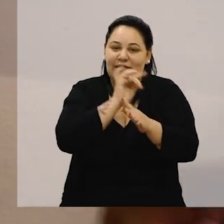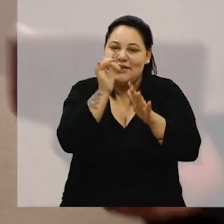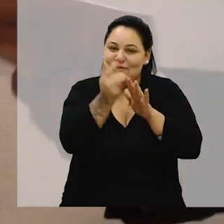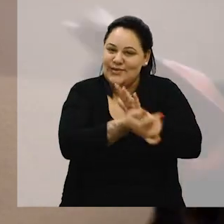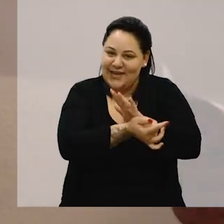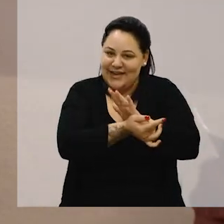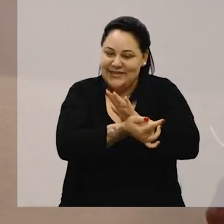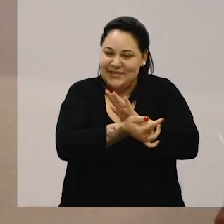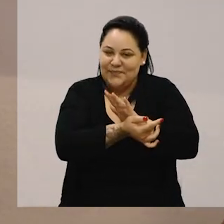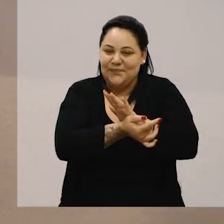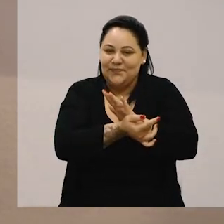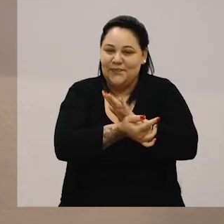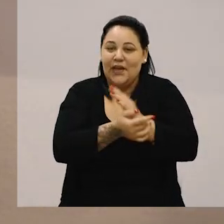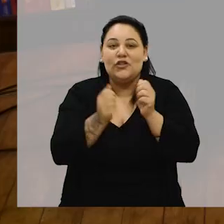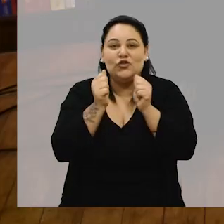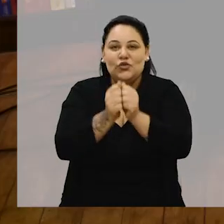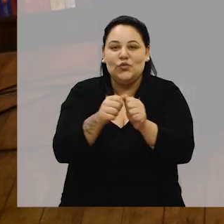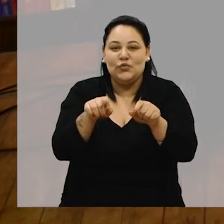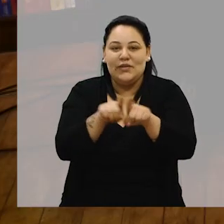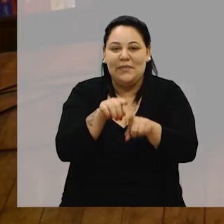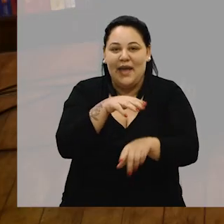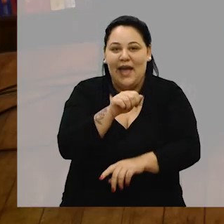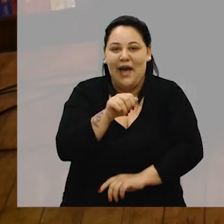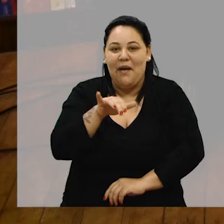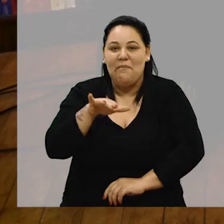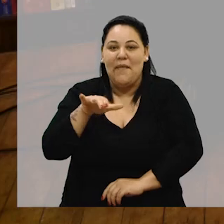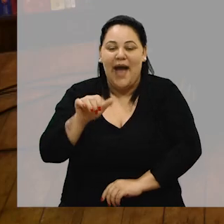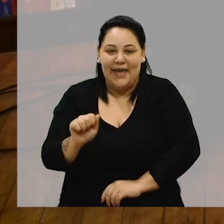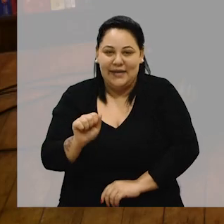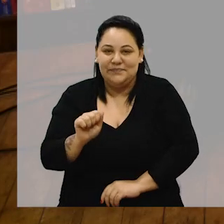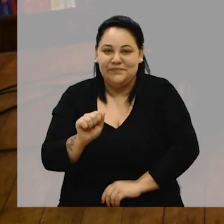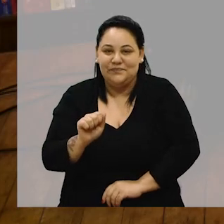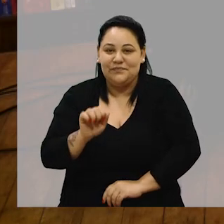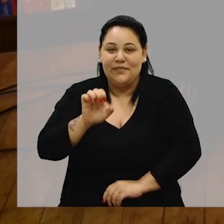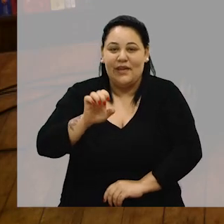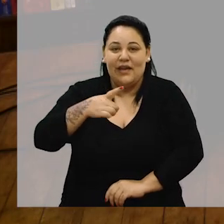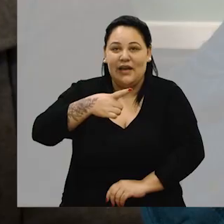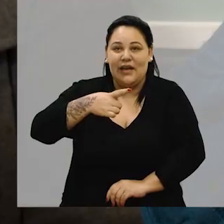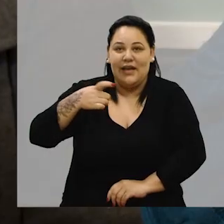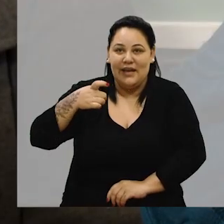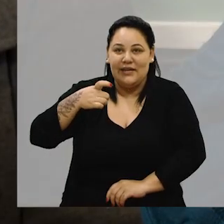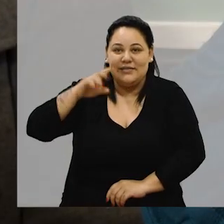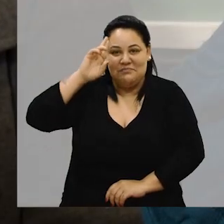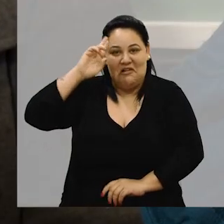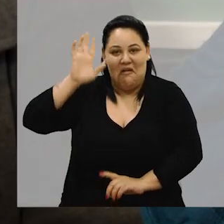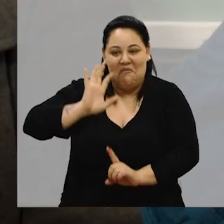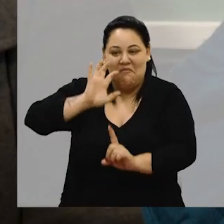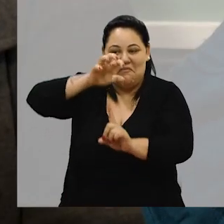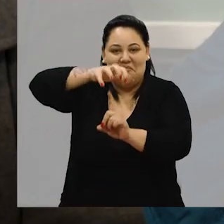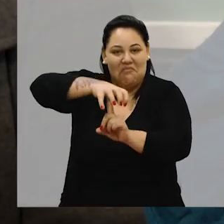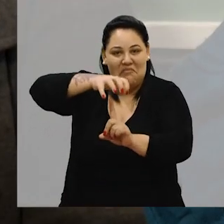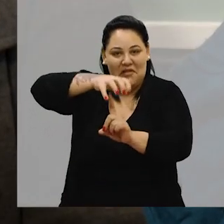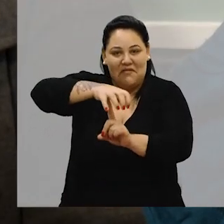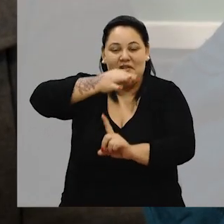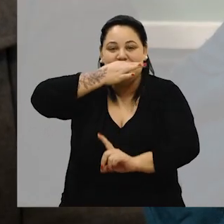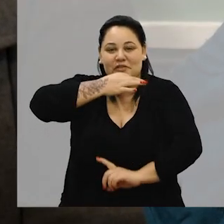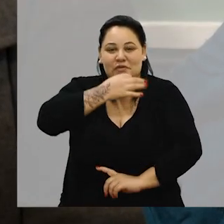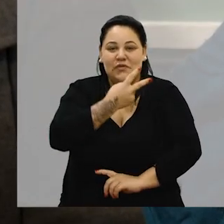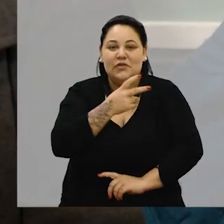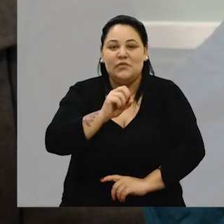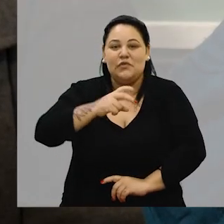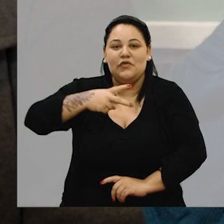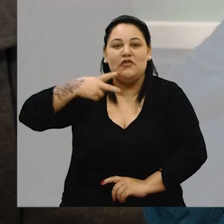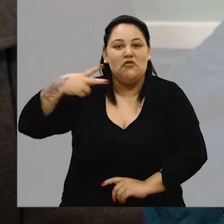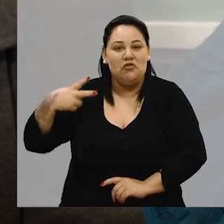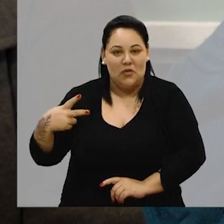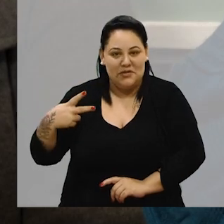sociais. Aqui a Maia Falks, ex-patrona da Feira do Livro de Caxias do Sul na edição de